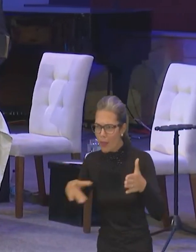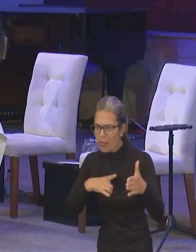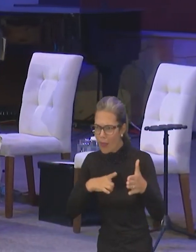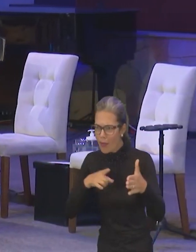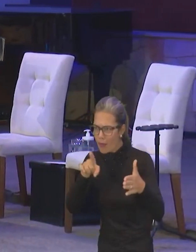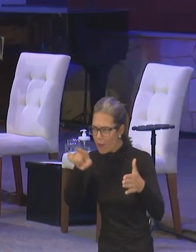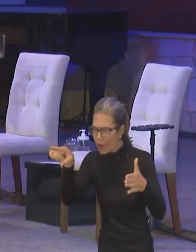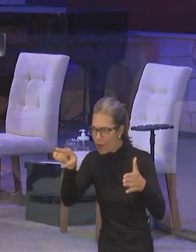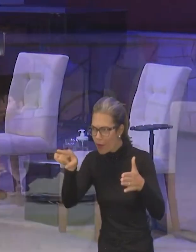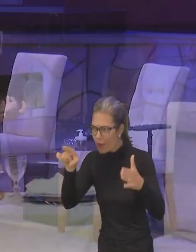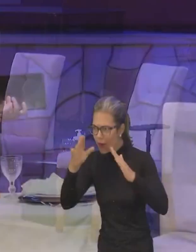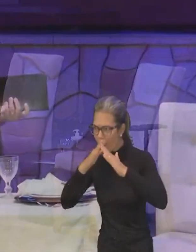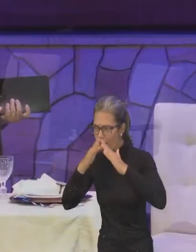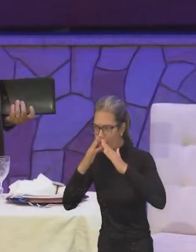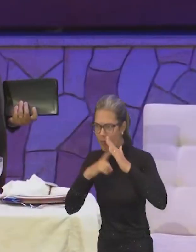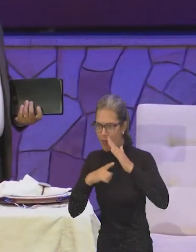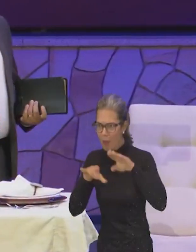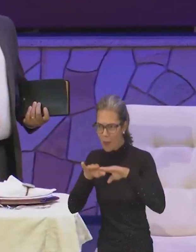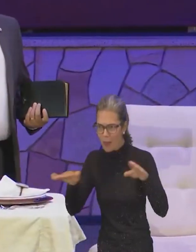casa.